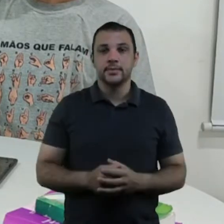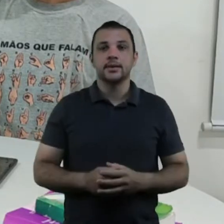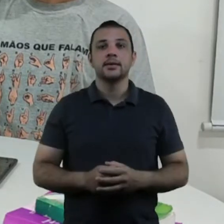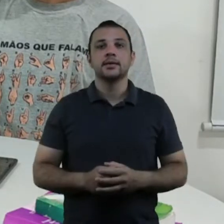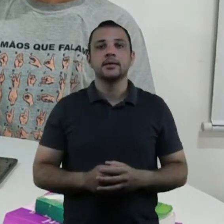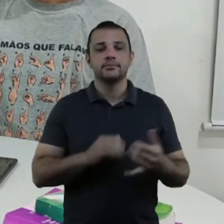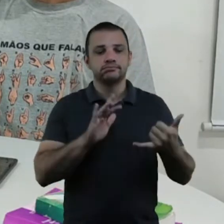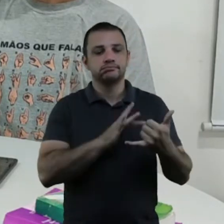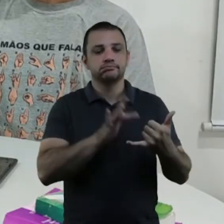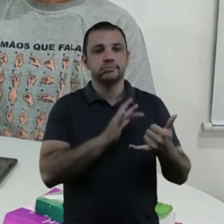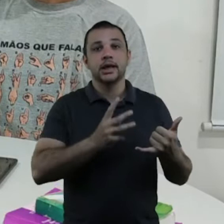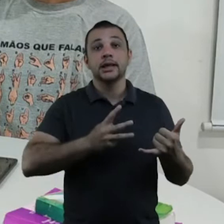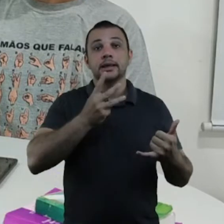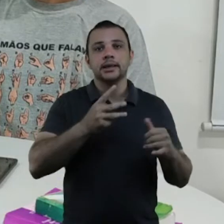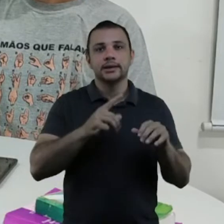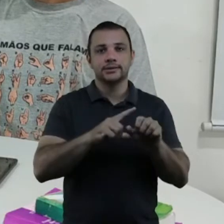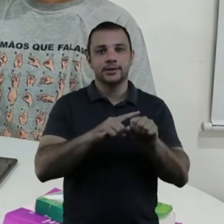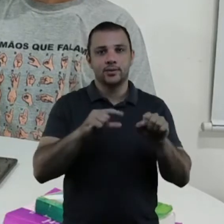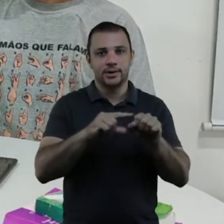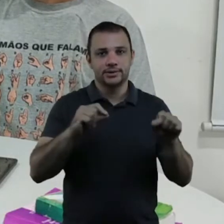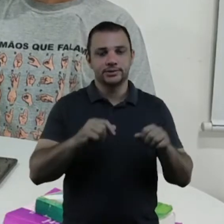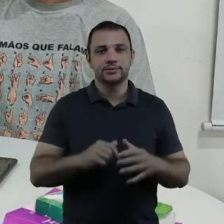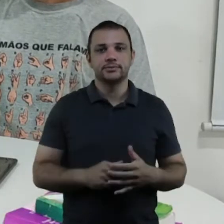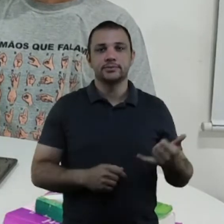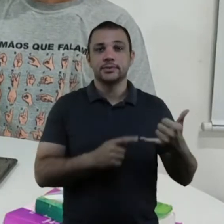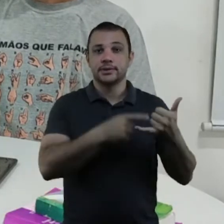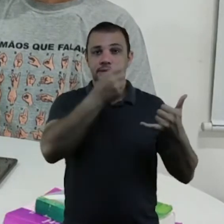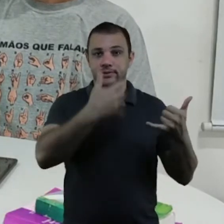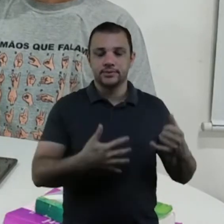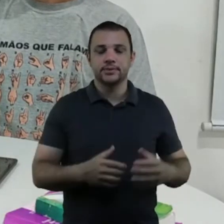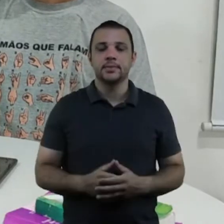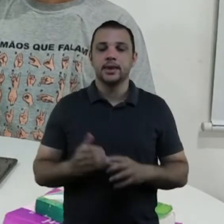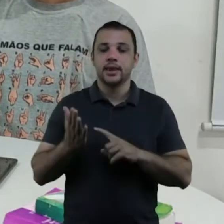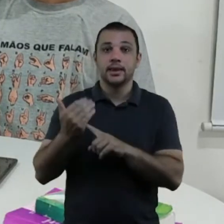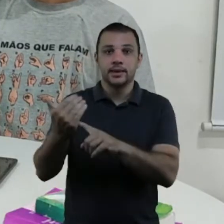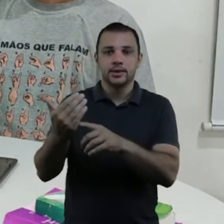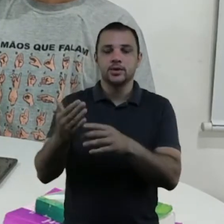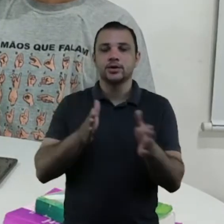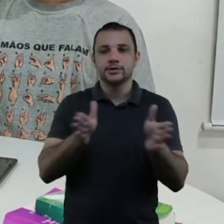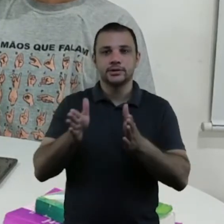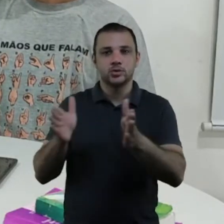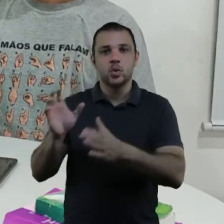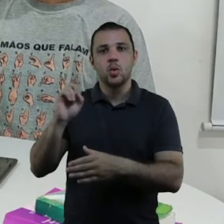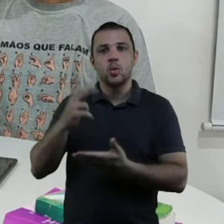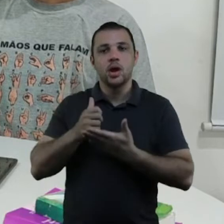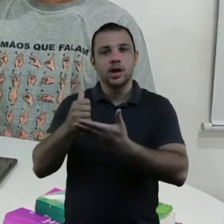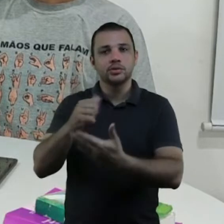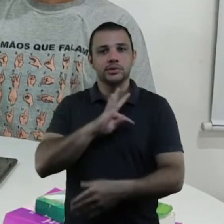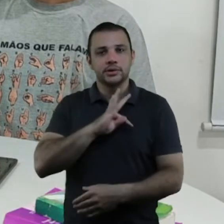acessibilidade. Vamos mudar aqui logo aqui para o terceiro. Tecnologia assistiva ou ajuda técnica,